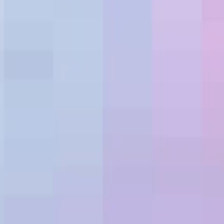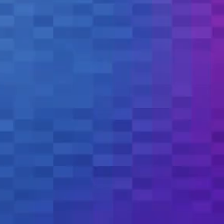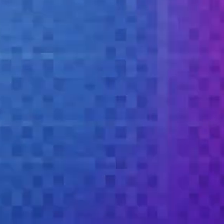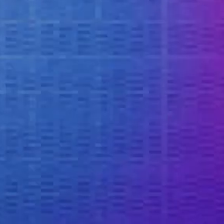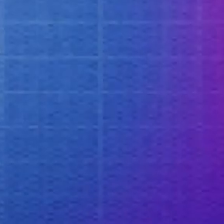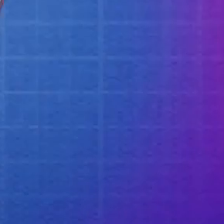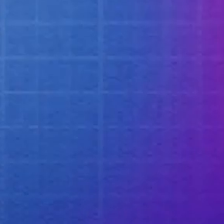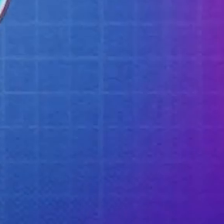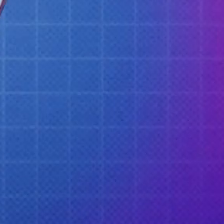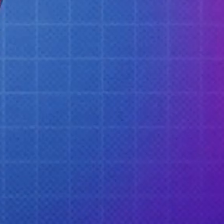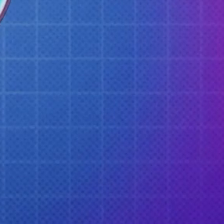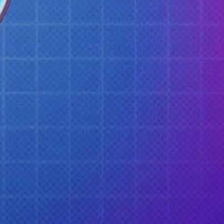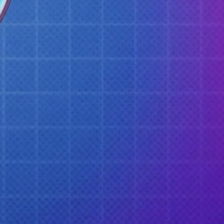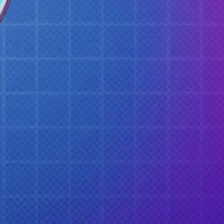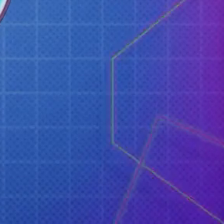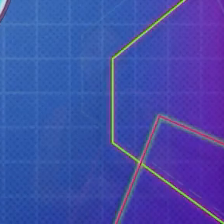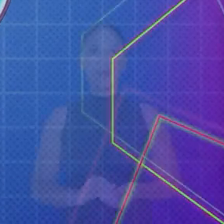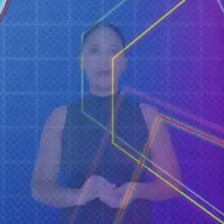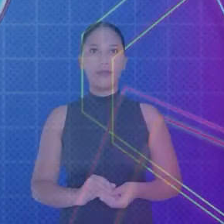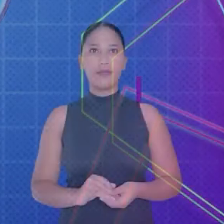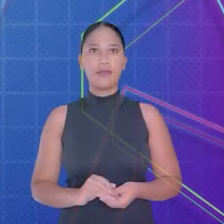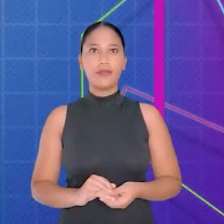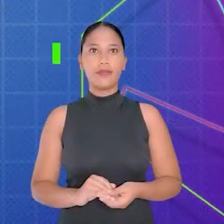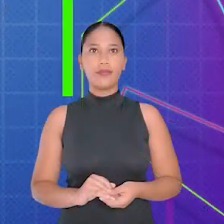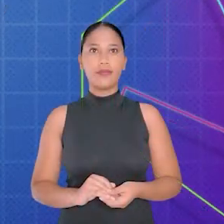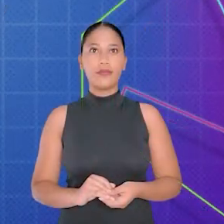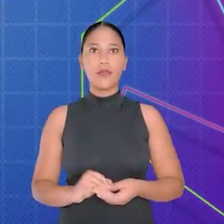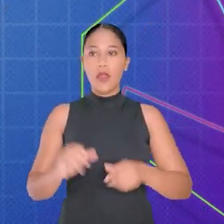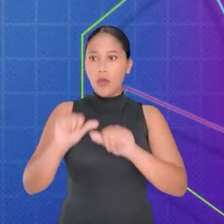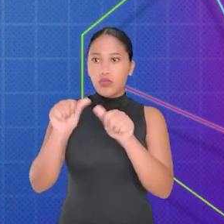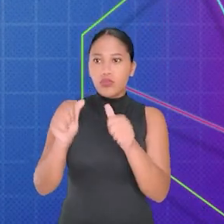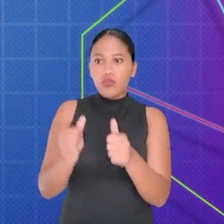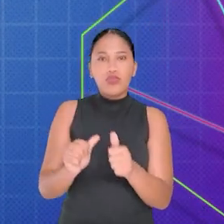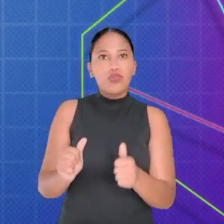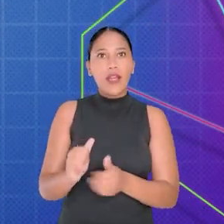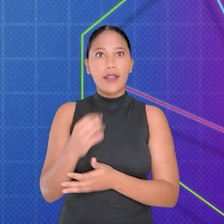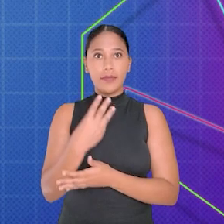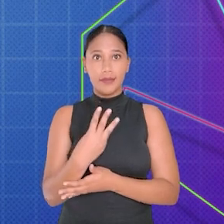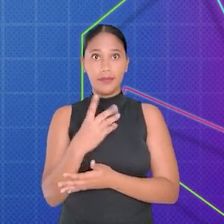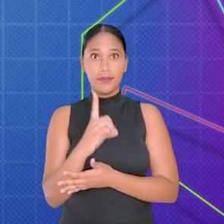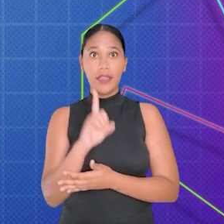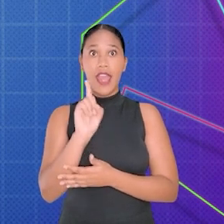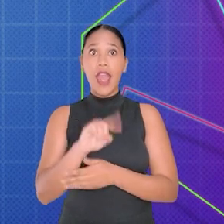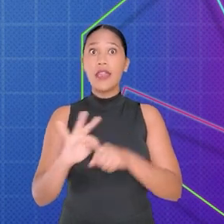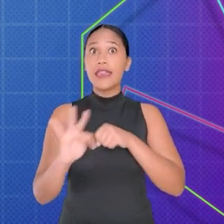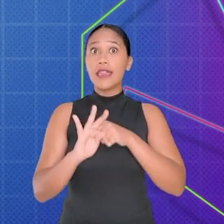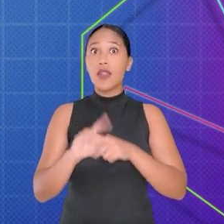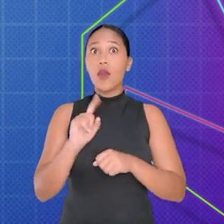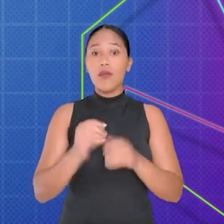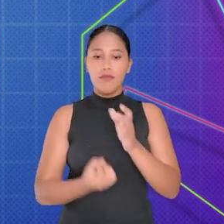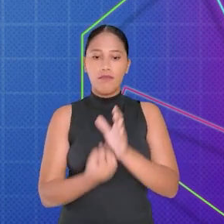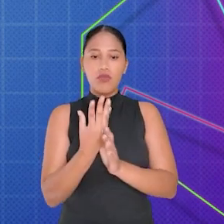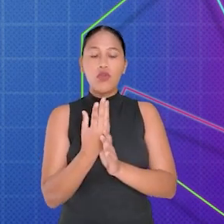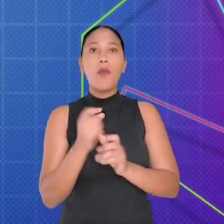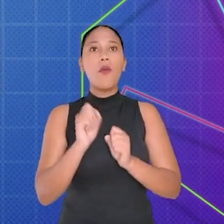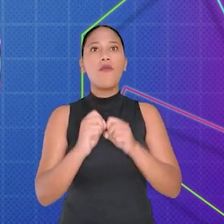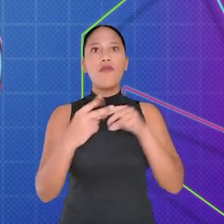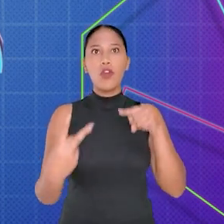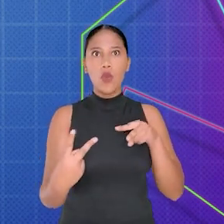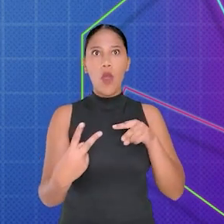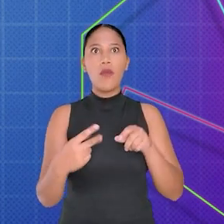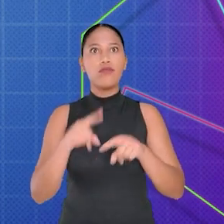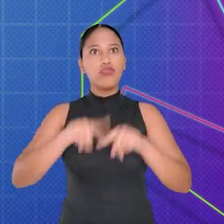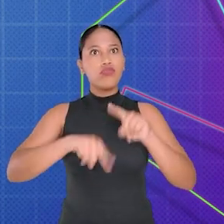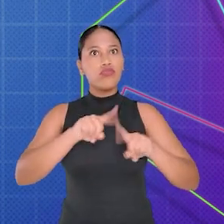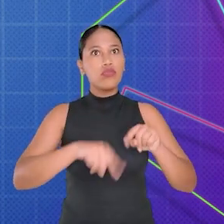camisa preta, professora Pietra Canli, esculturas em 3D. A modelagem em 3D é uma técnica de criação de objetos virtuais